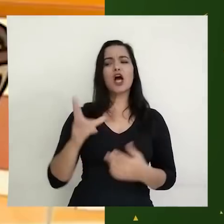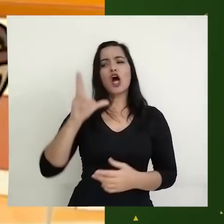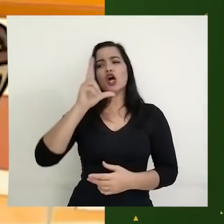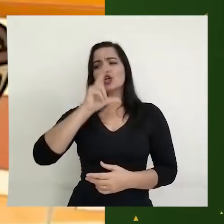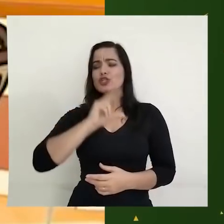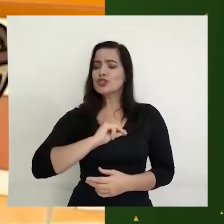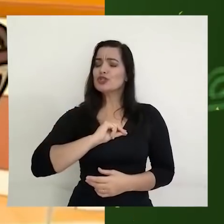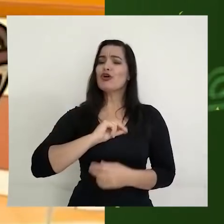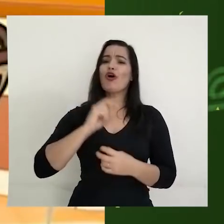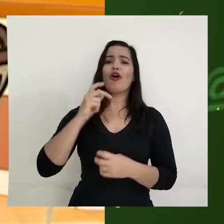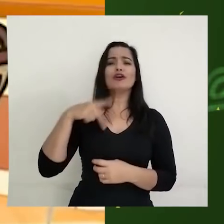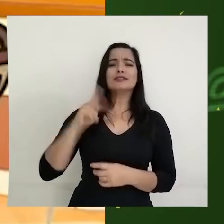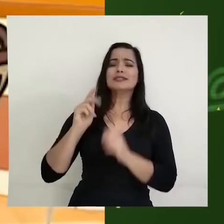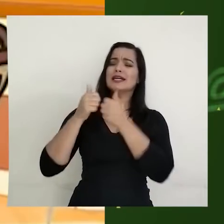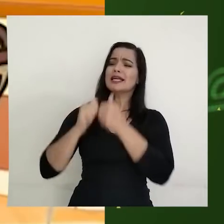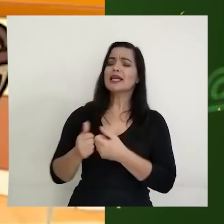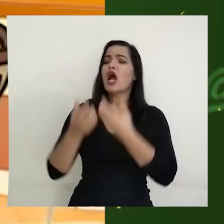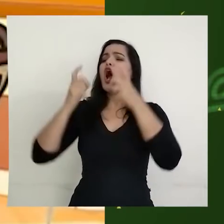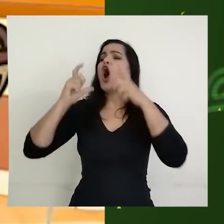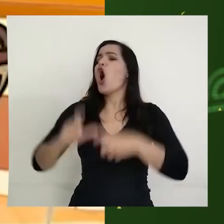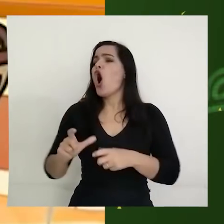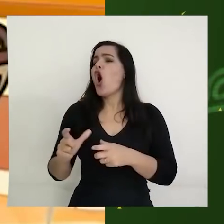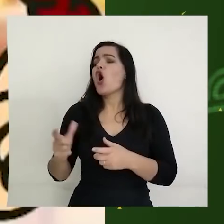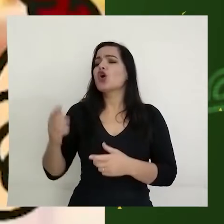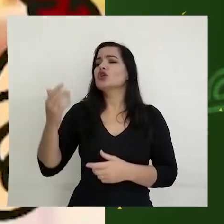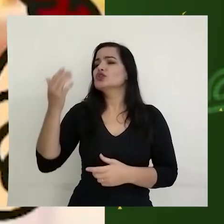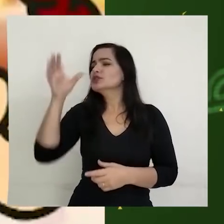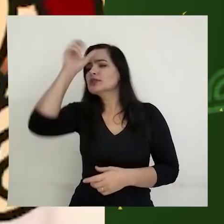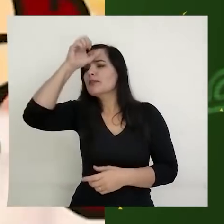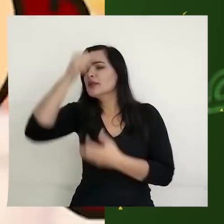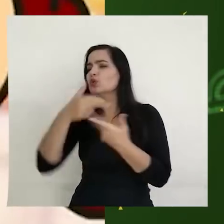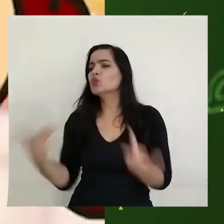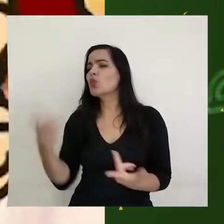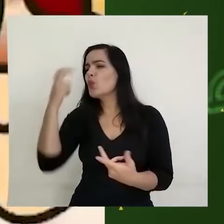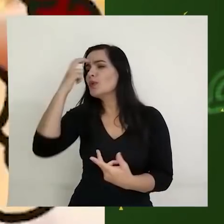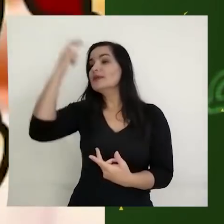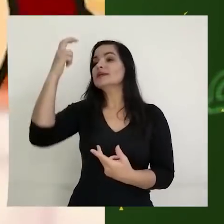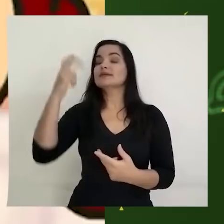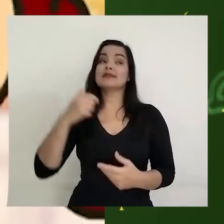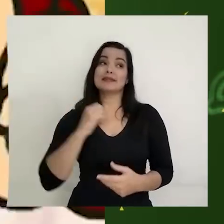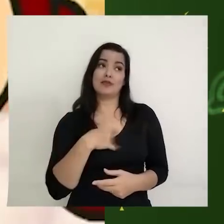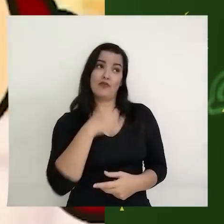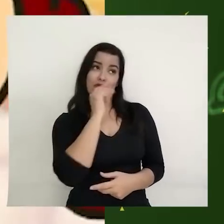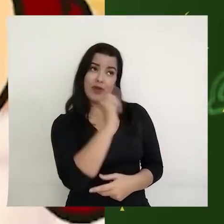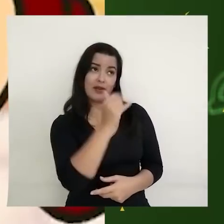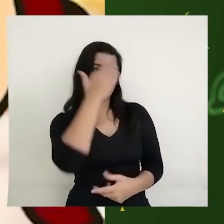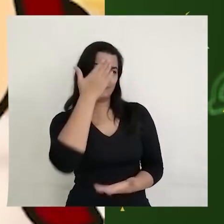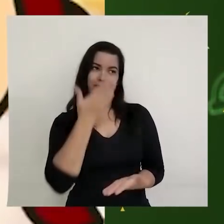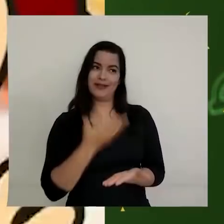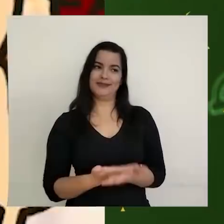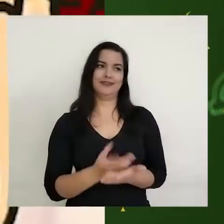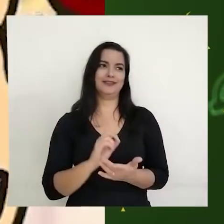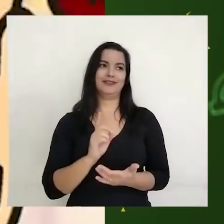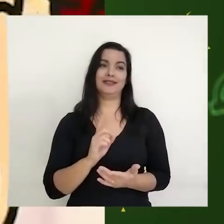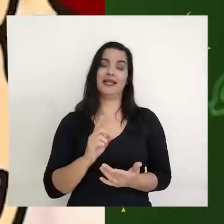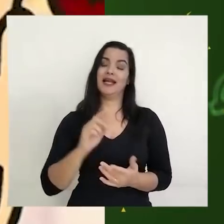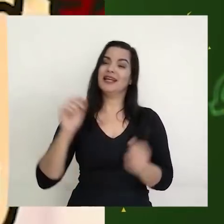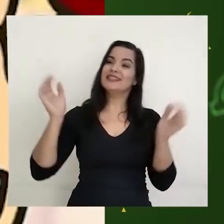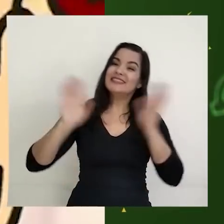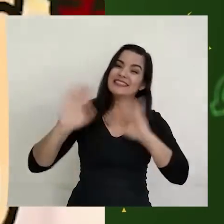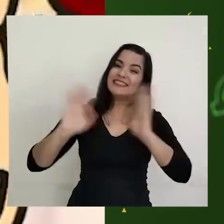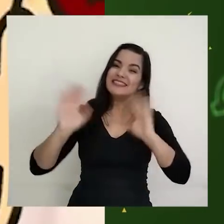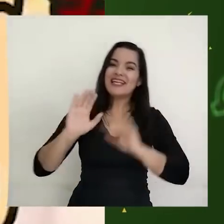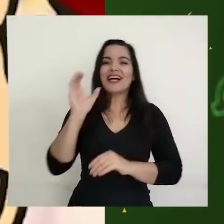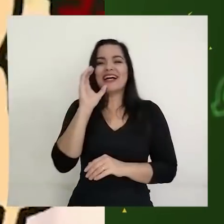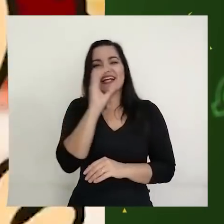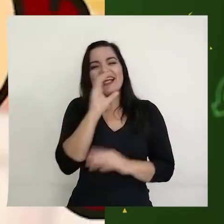de onde vem tanta sabedoria? Se eu contar, você não vai acreditar. Um tchauzinho quentinho